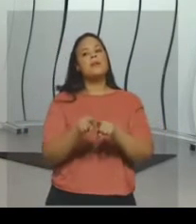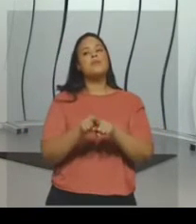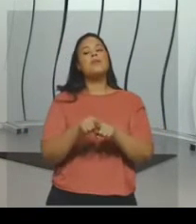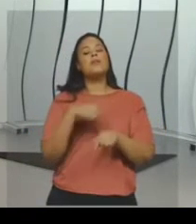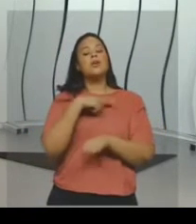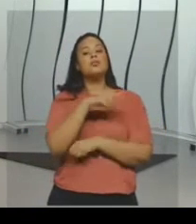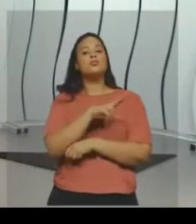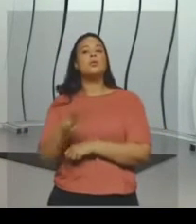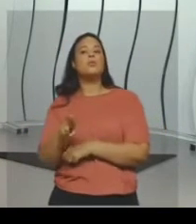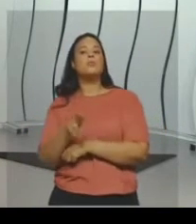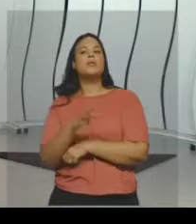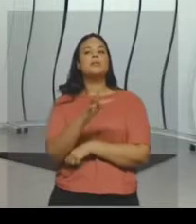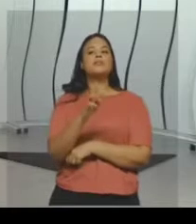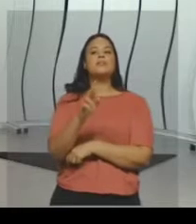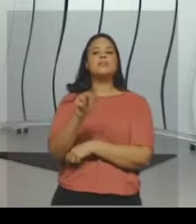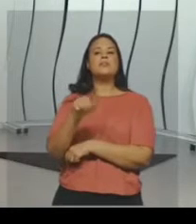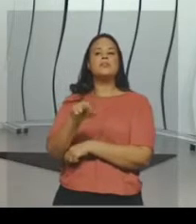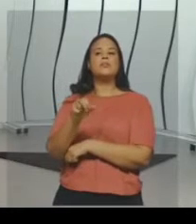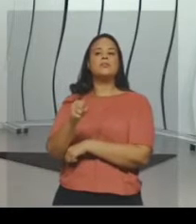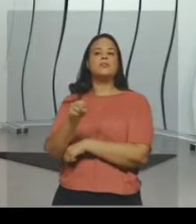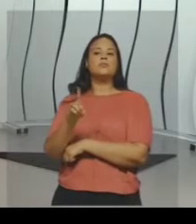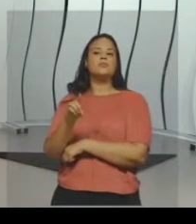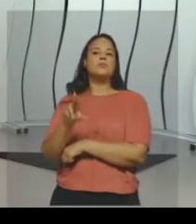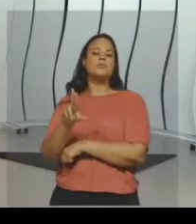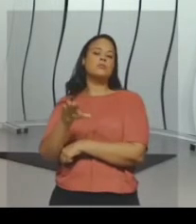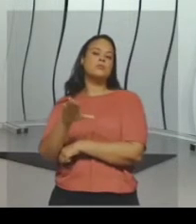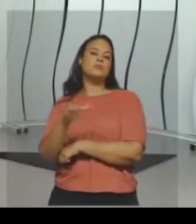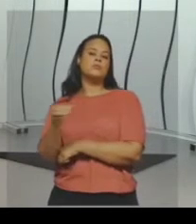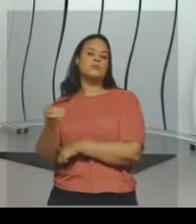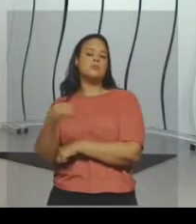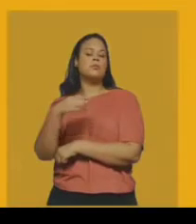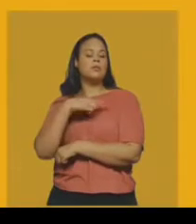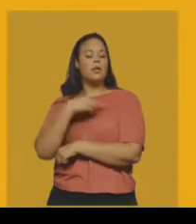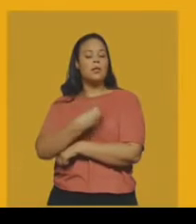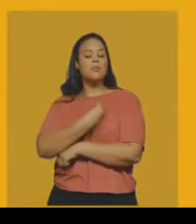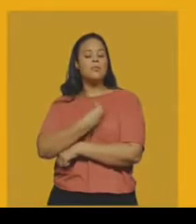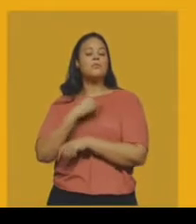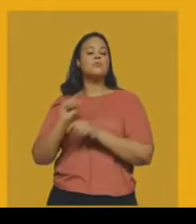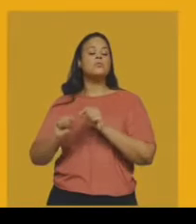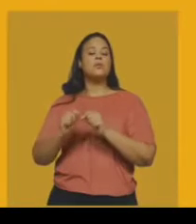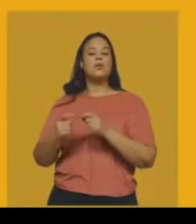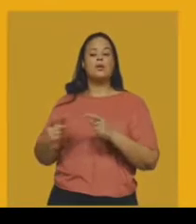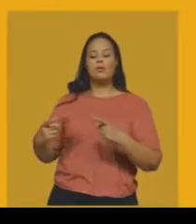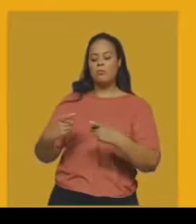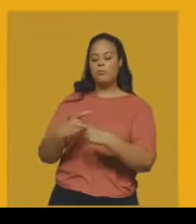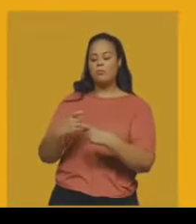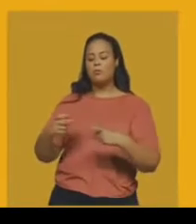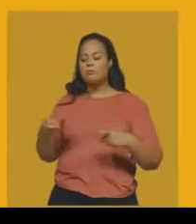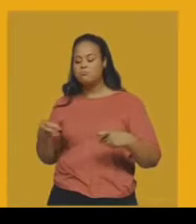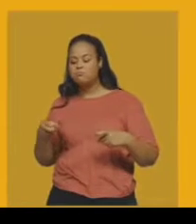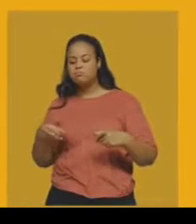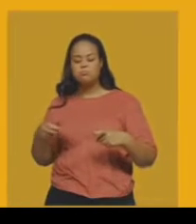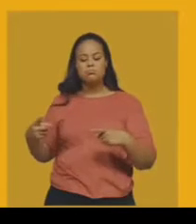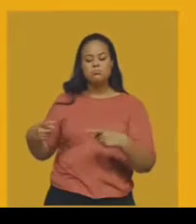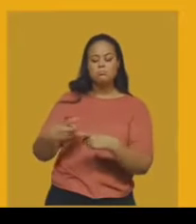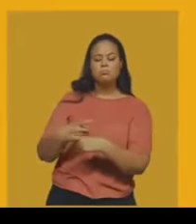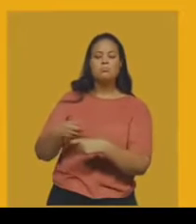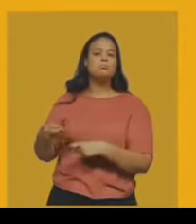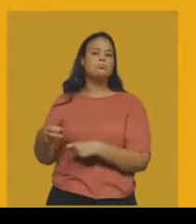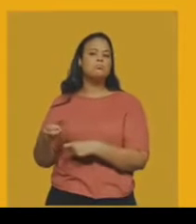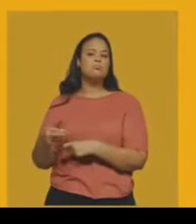A transdução, essa última aqui, ó, tem a participação de um vírus. Aqui eu representei um vírus, ó, agarrado